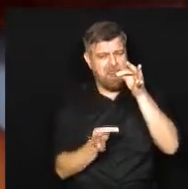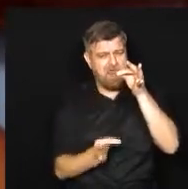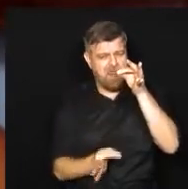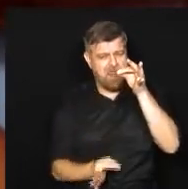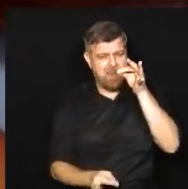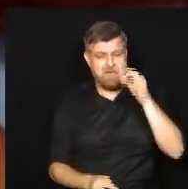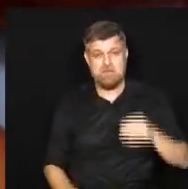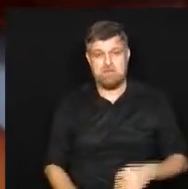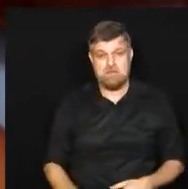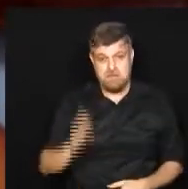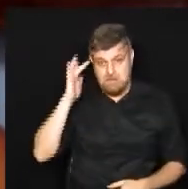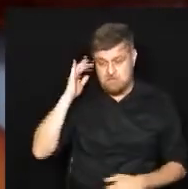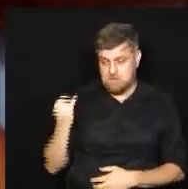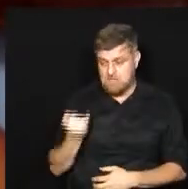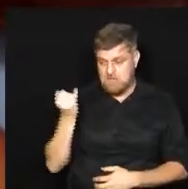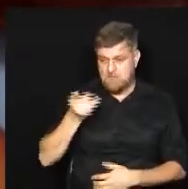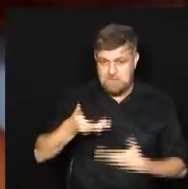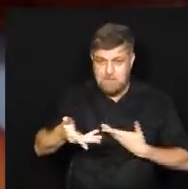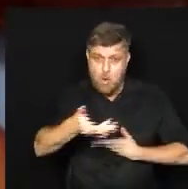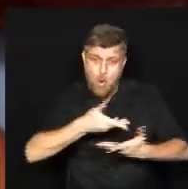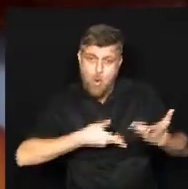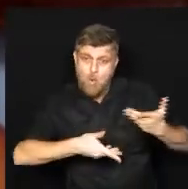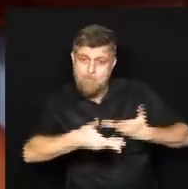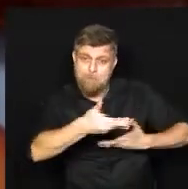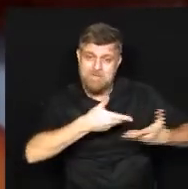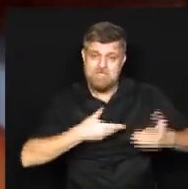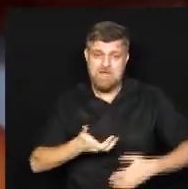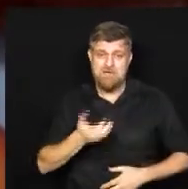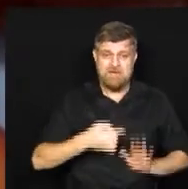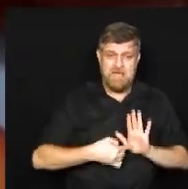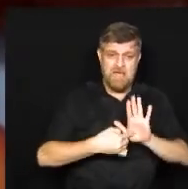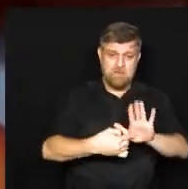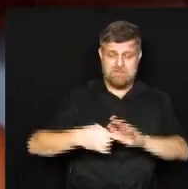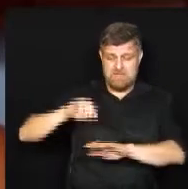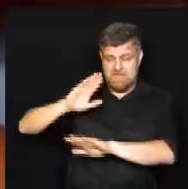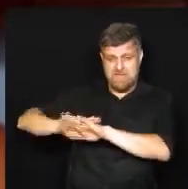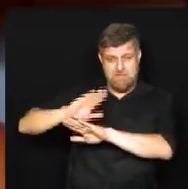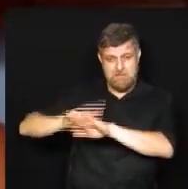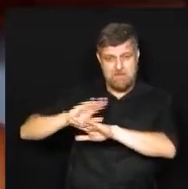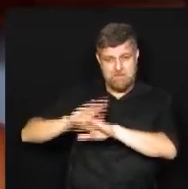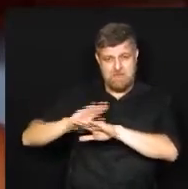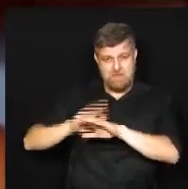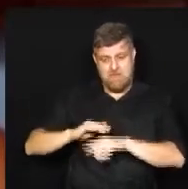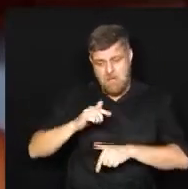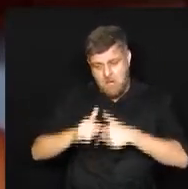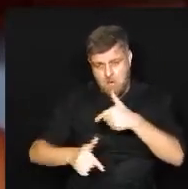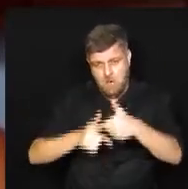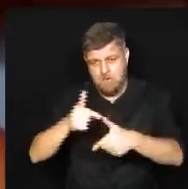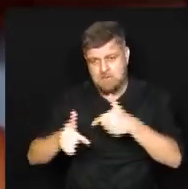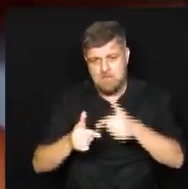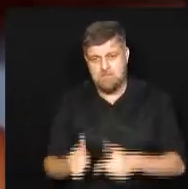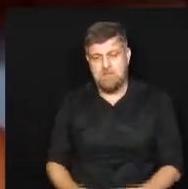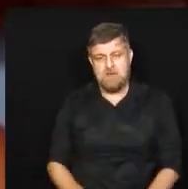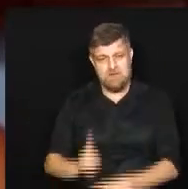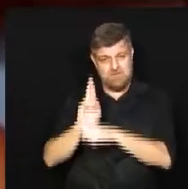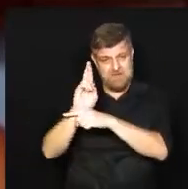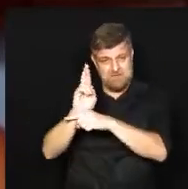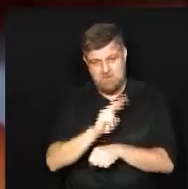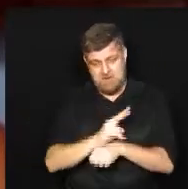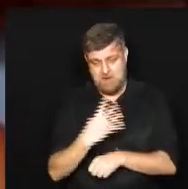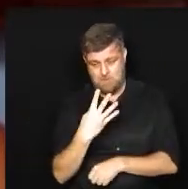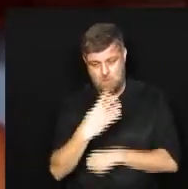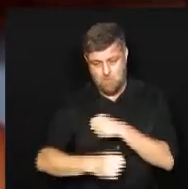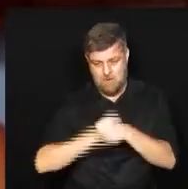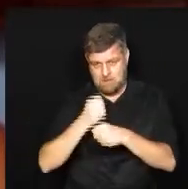achei importante compartilhar com vocês como uma forma de prestar contas do trabalho desenvolvido pela Comissão da